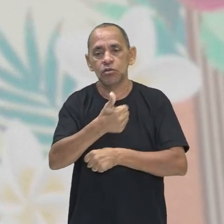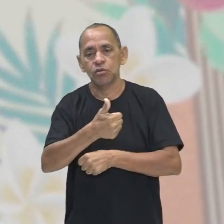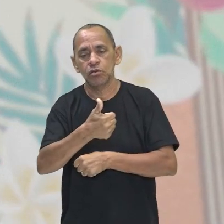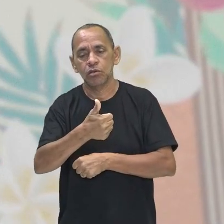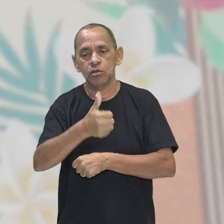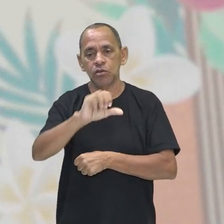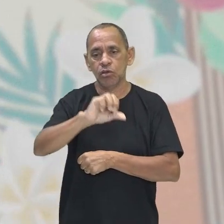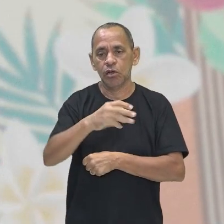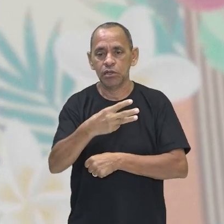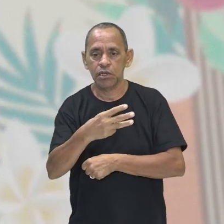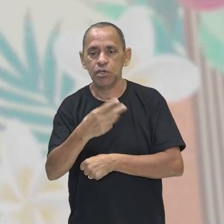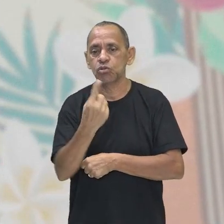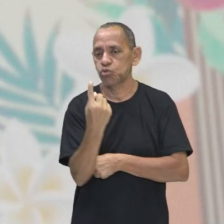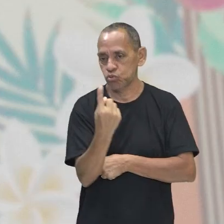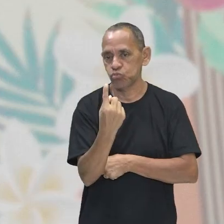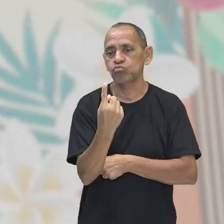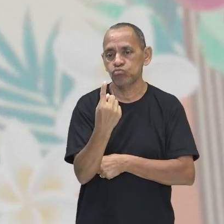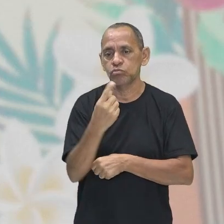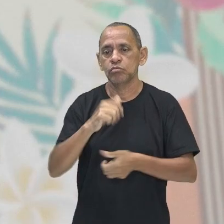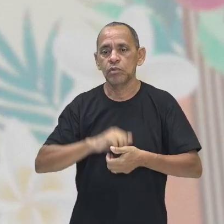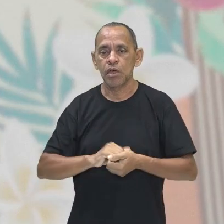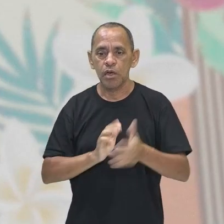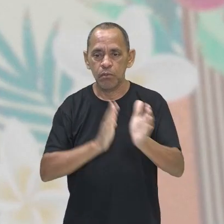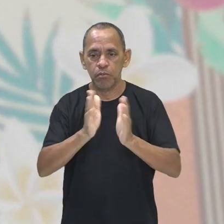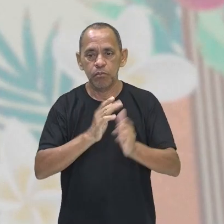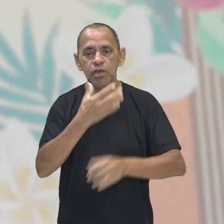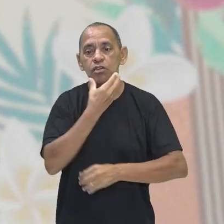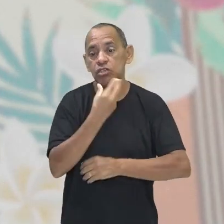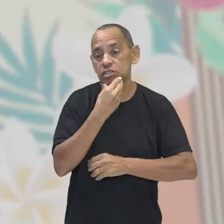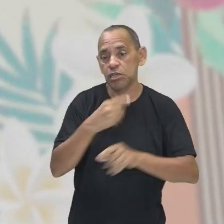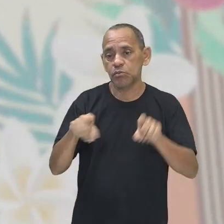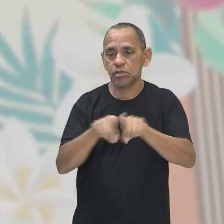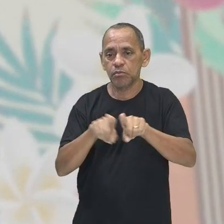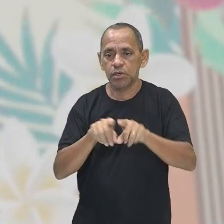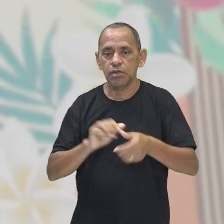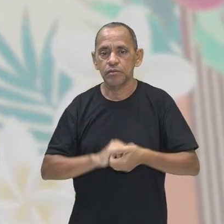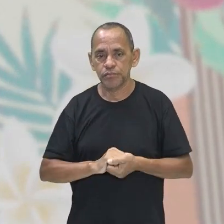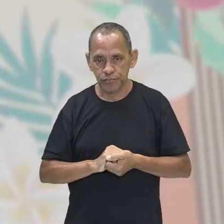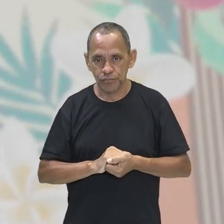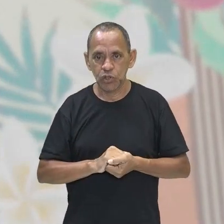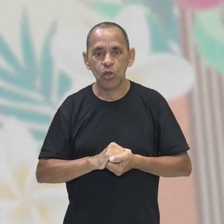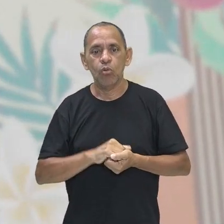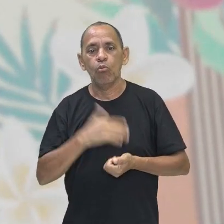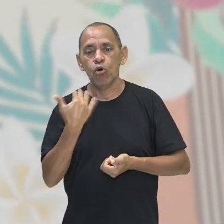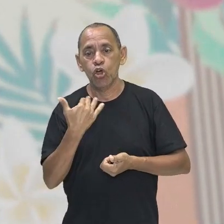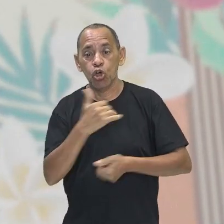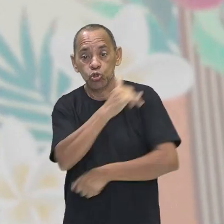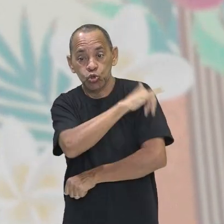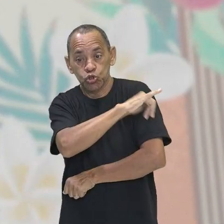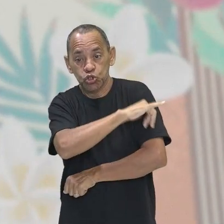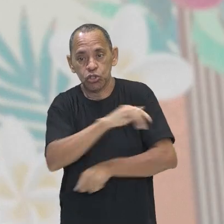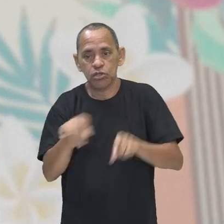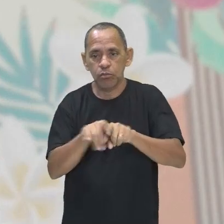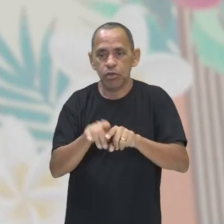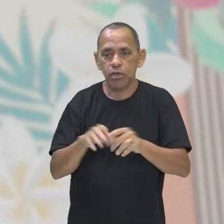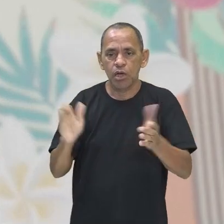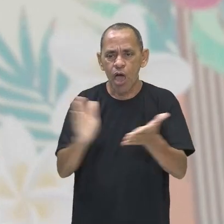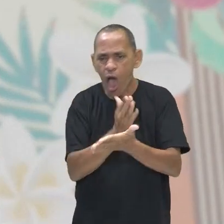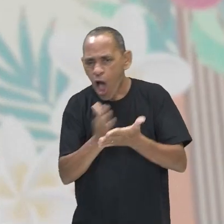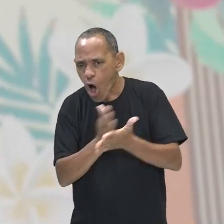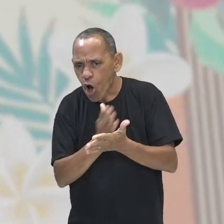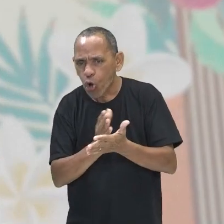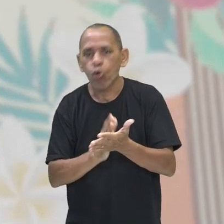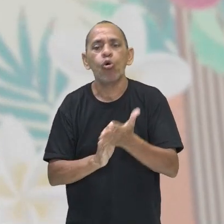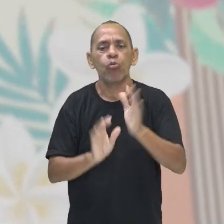em 6 de julho de 2019, no Rio de Janeiro. Algumas de suas composições são Desafinado,